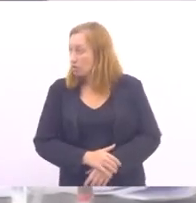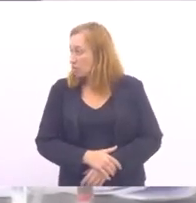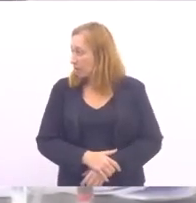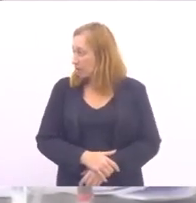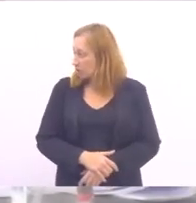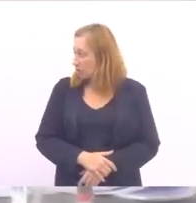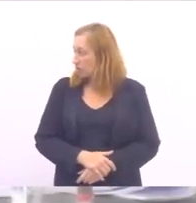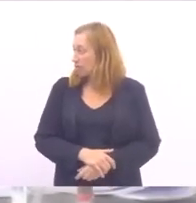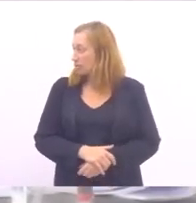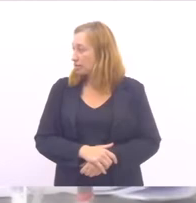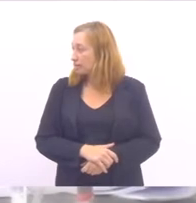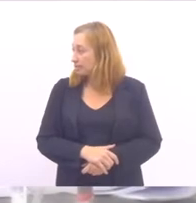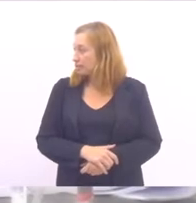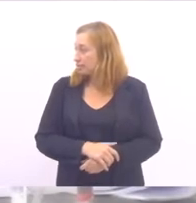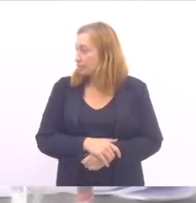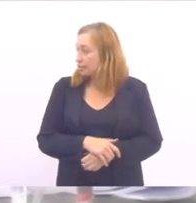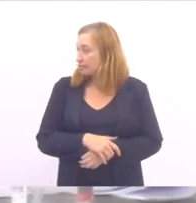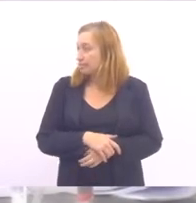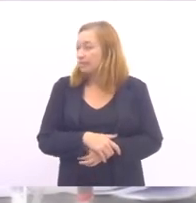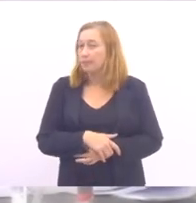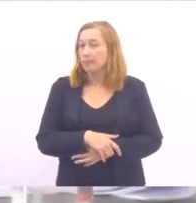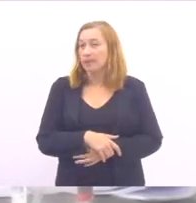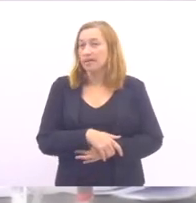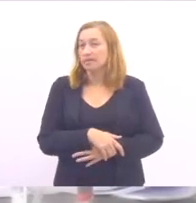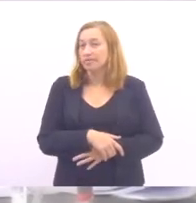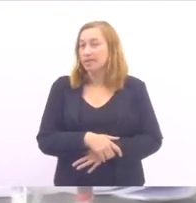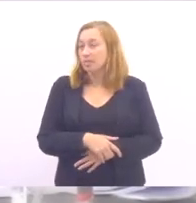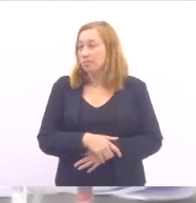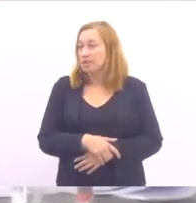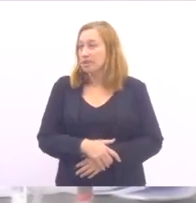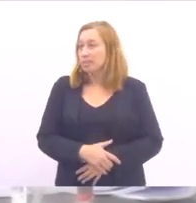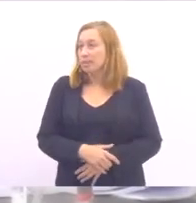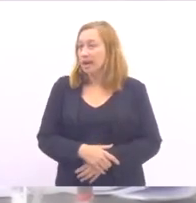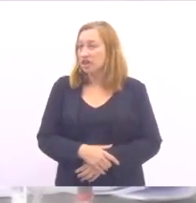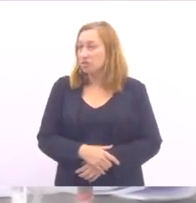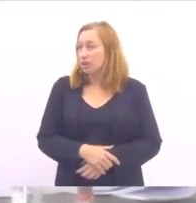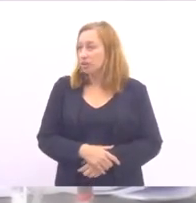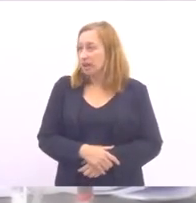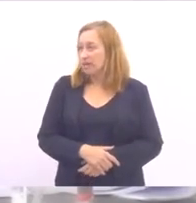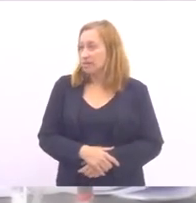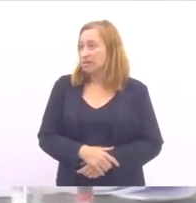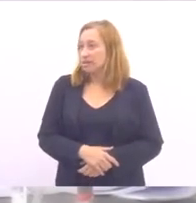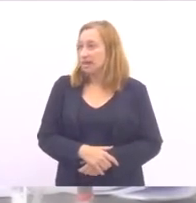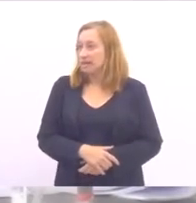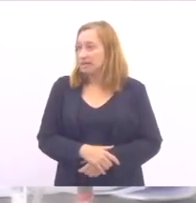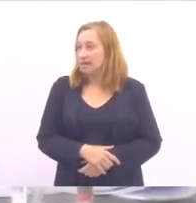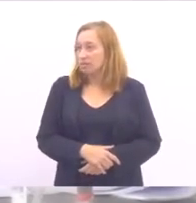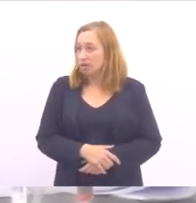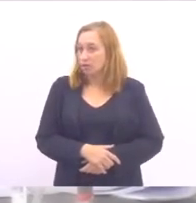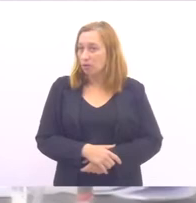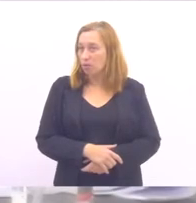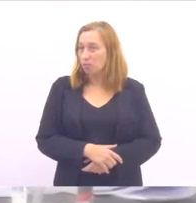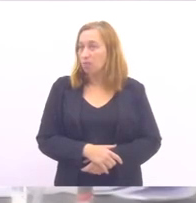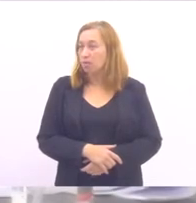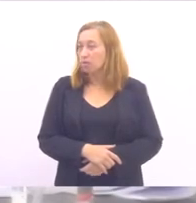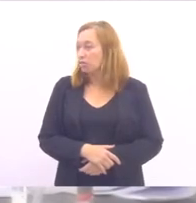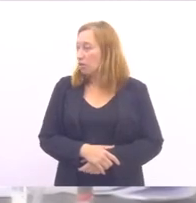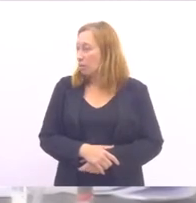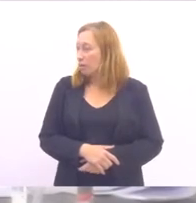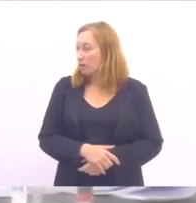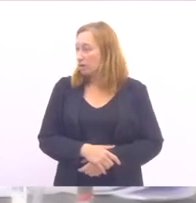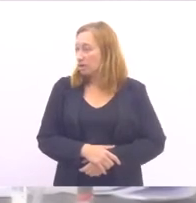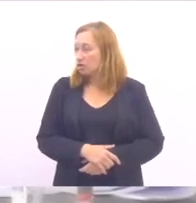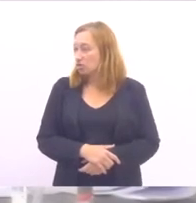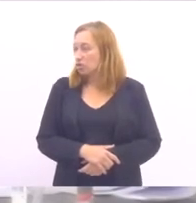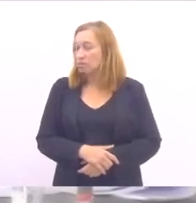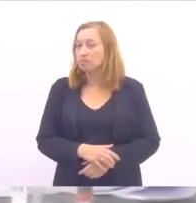próprio supermercado, com o próprio INEA e com os próprios supermercados orientando, ia ser uma quantidade brutal